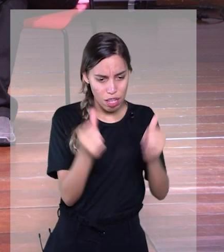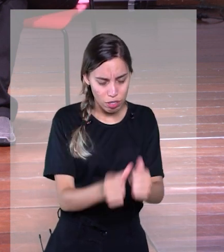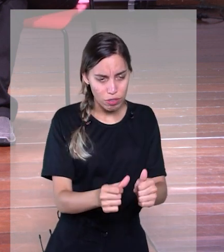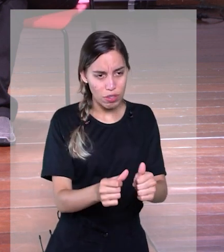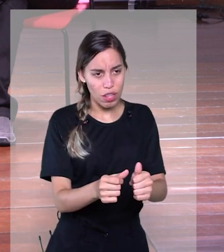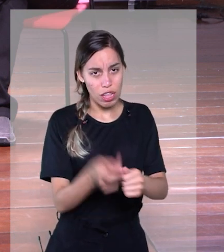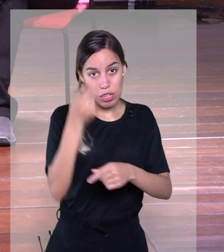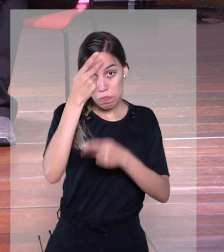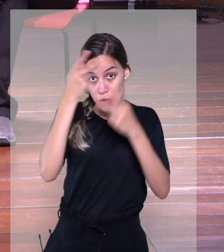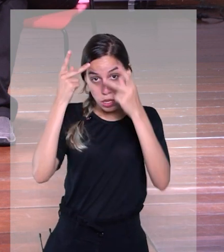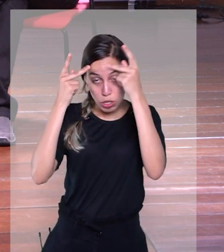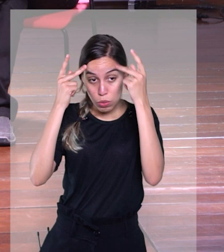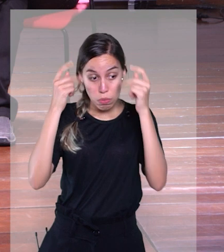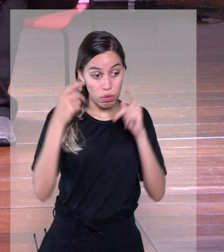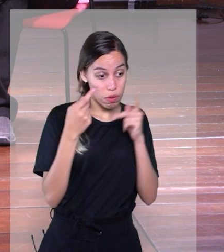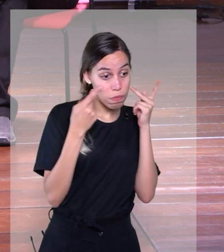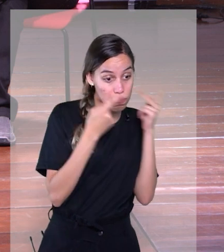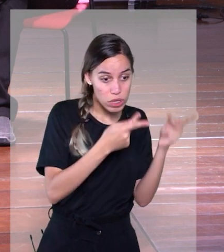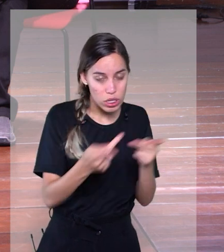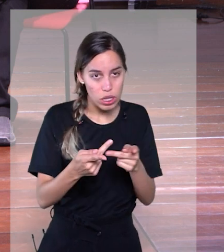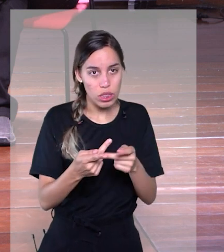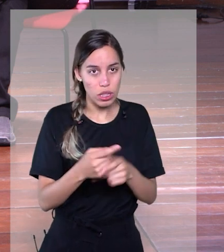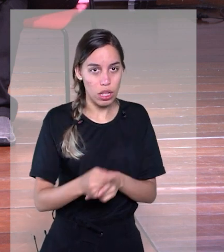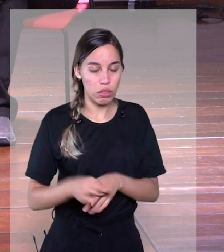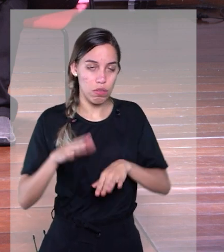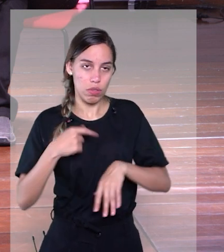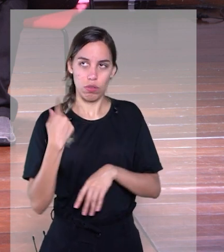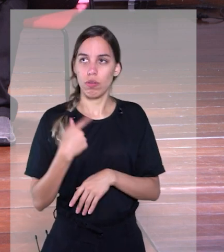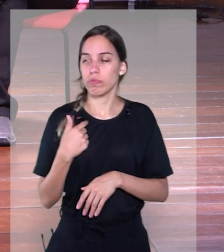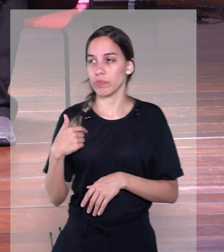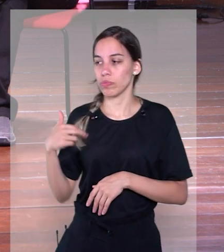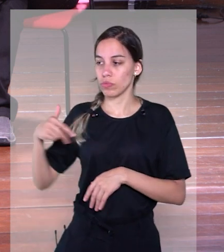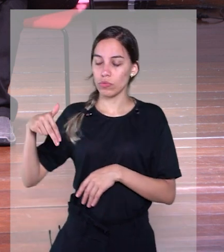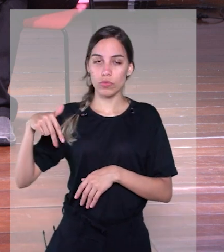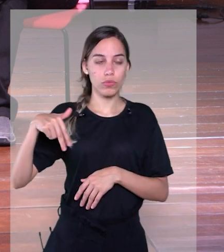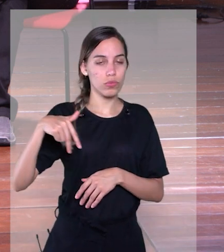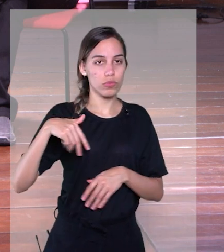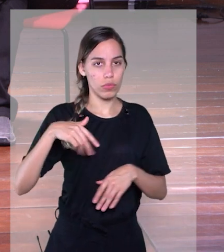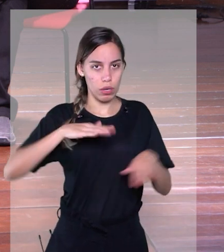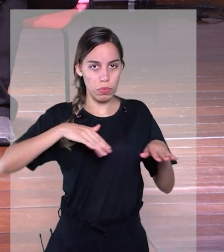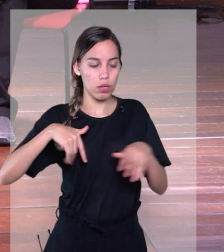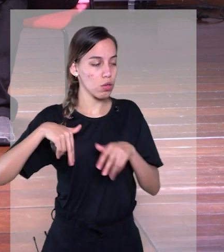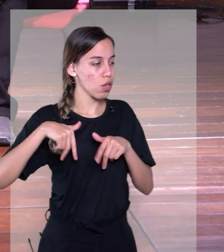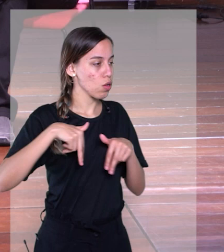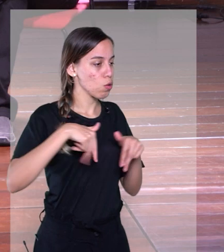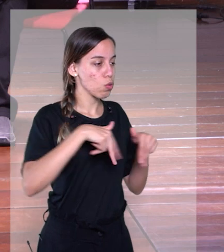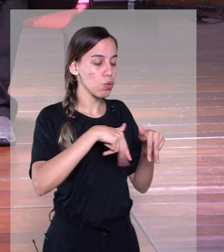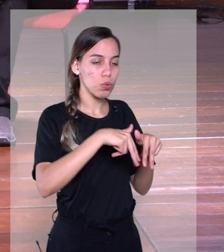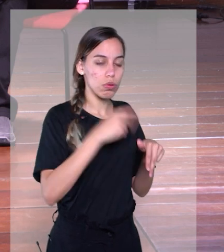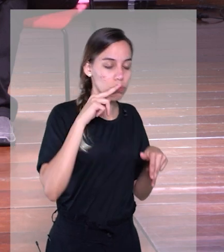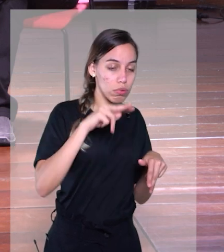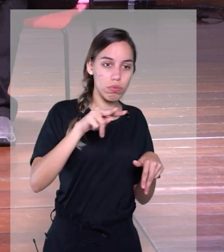né? Tem vezes que a gente vai lá em Copacabana para caminhar e vê filas de pessoas querendo tirar fotos. É incrível,